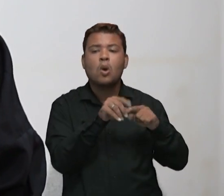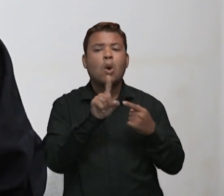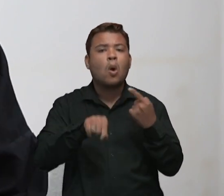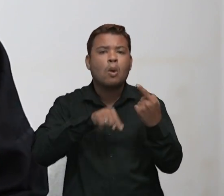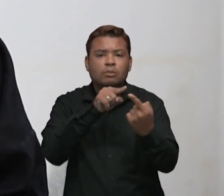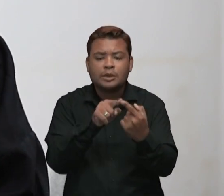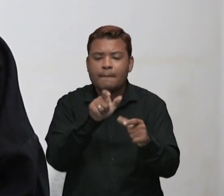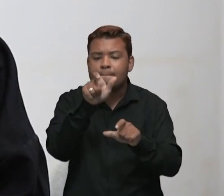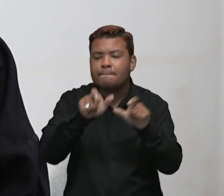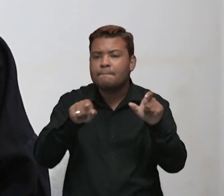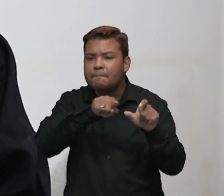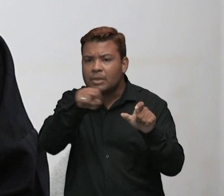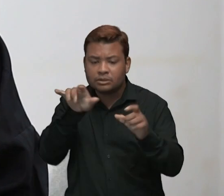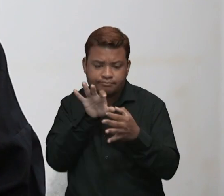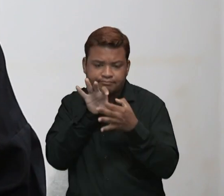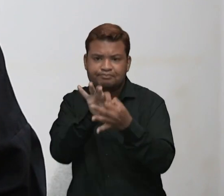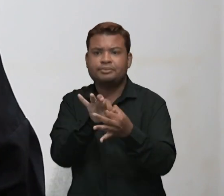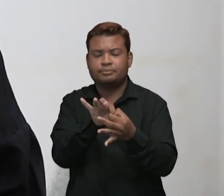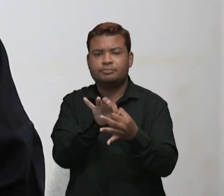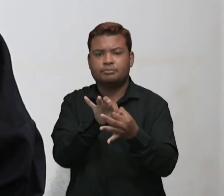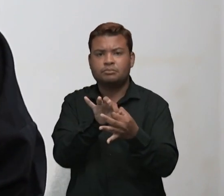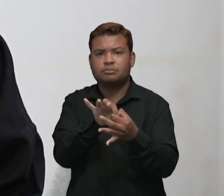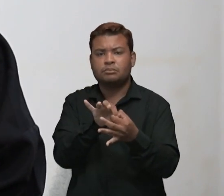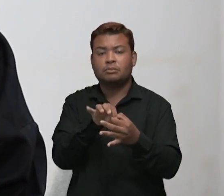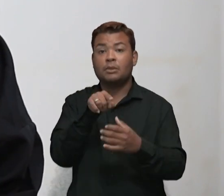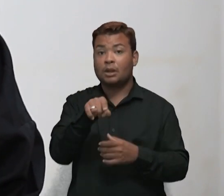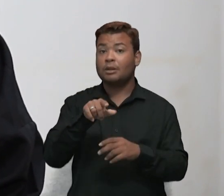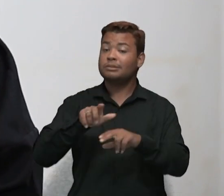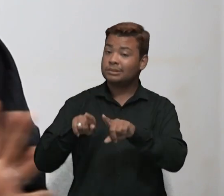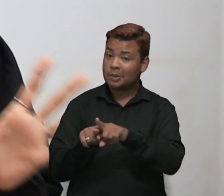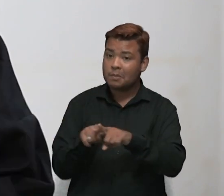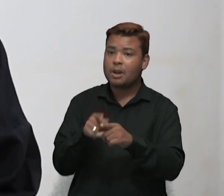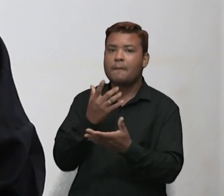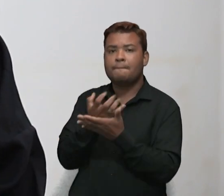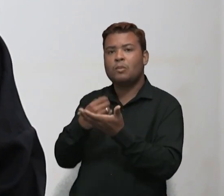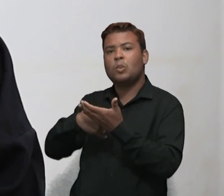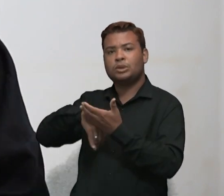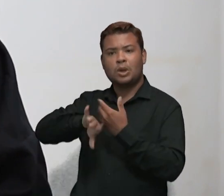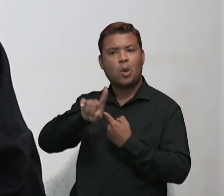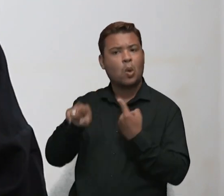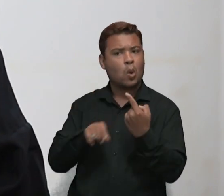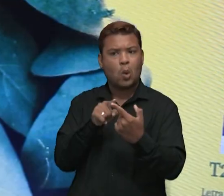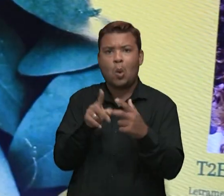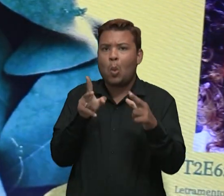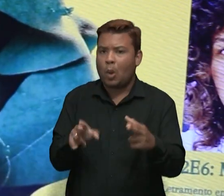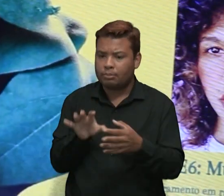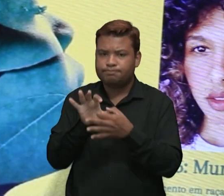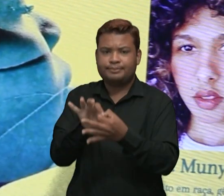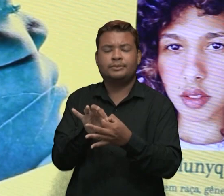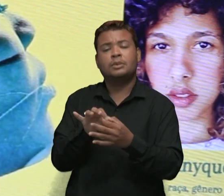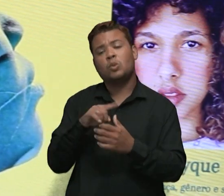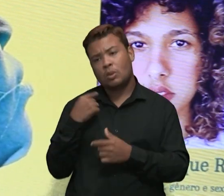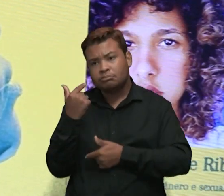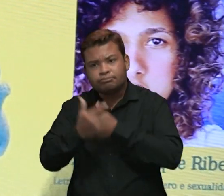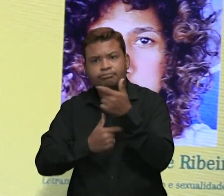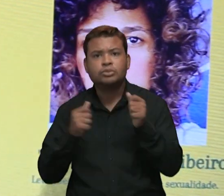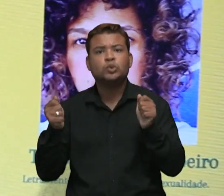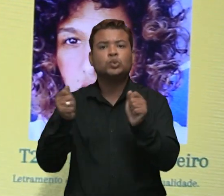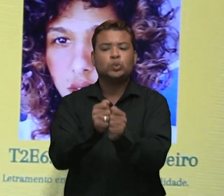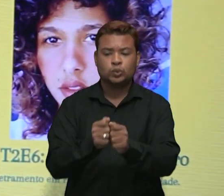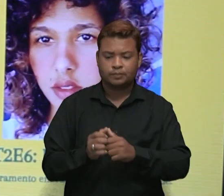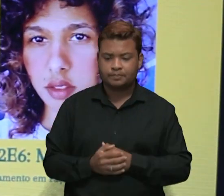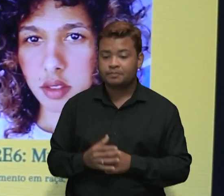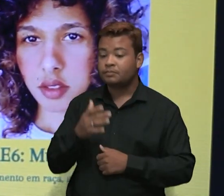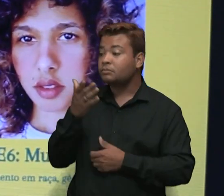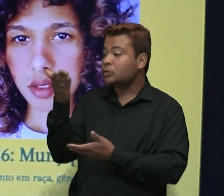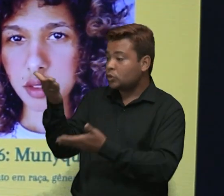pessoas, diferente do que muitos podem pensar, o podcast também tem isso. Então, todos nós trabalhamos juntos. Os convidados para participar de